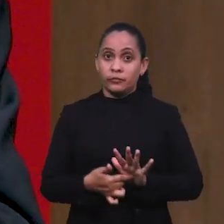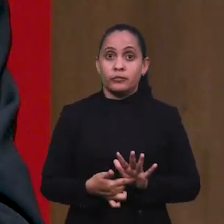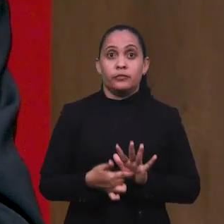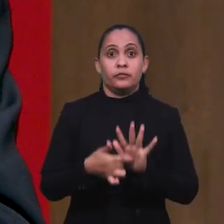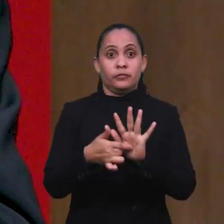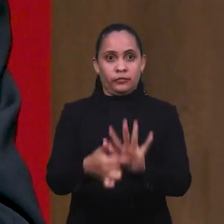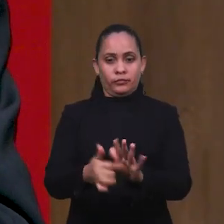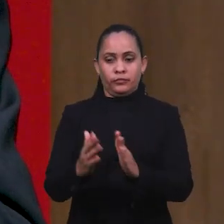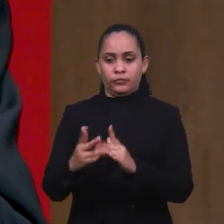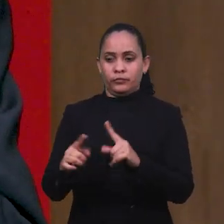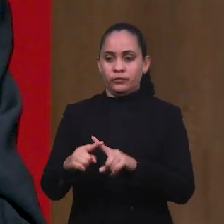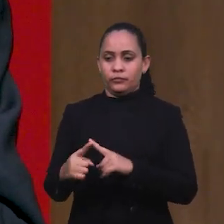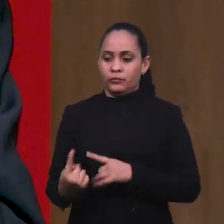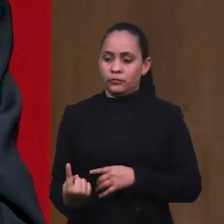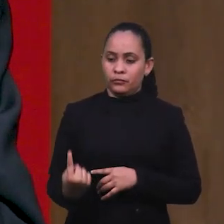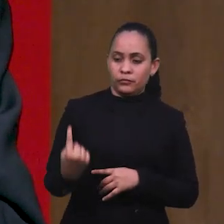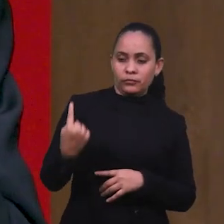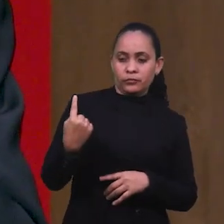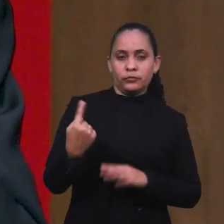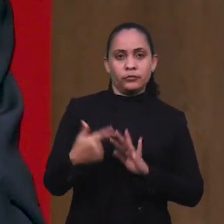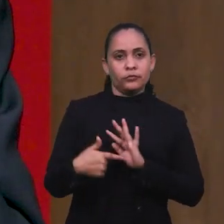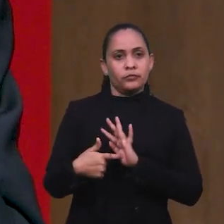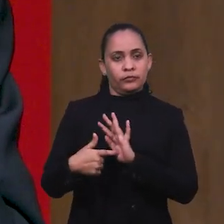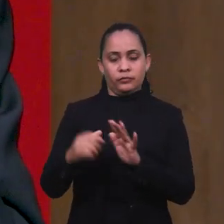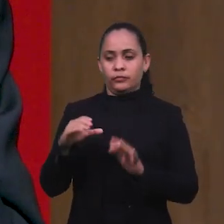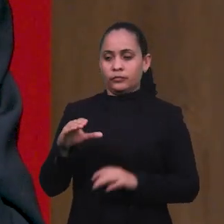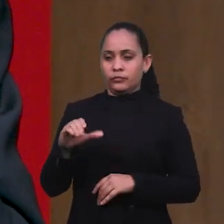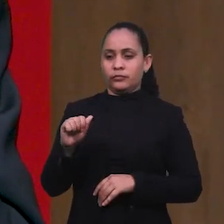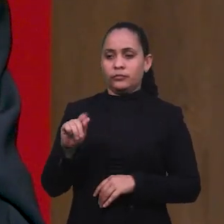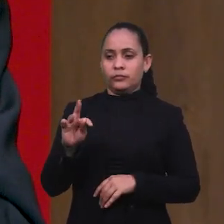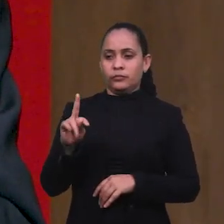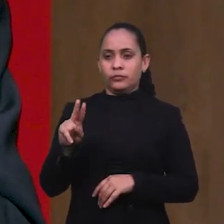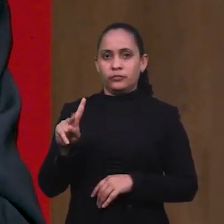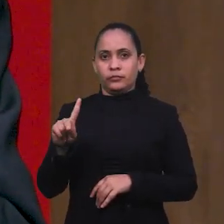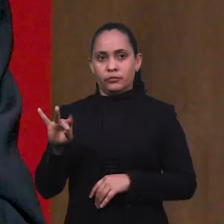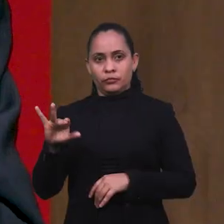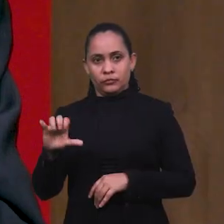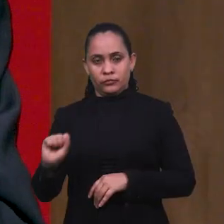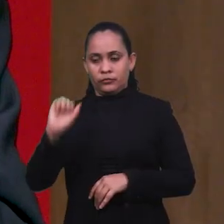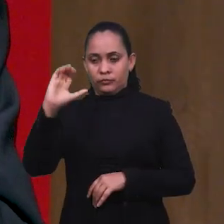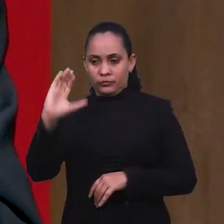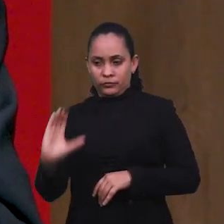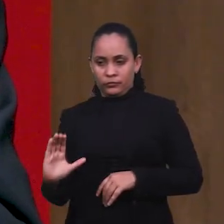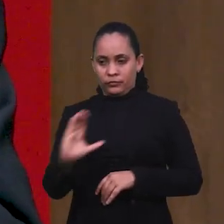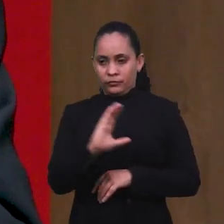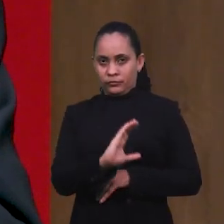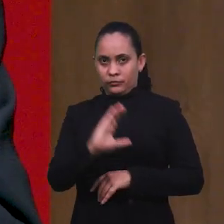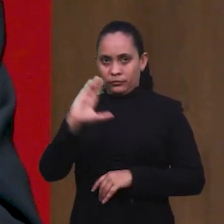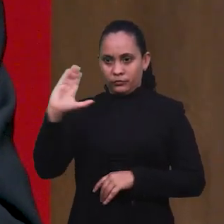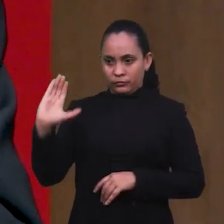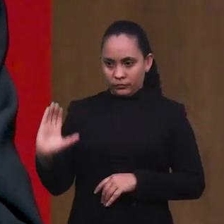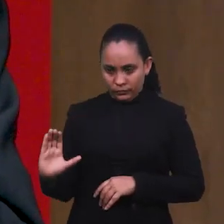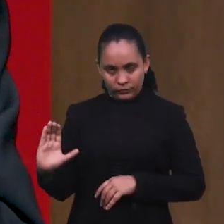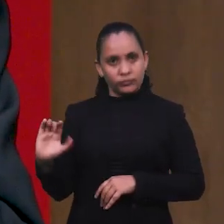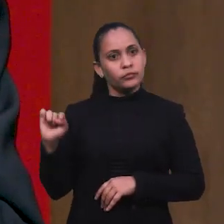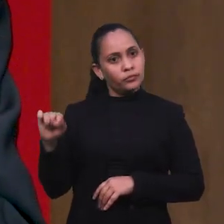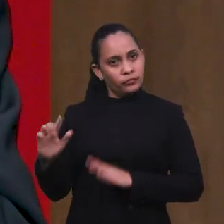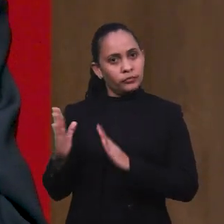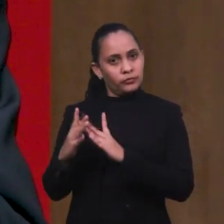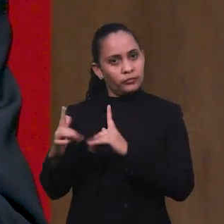Igreja Única passou a se chamar católica, do termo grego